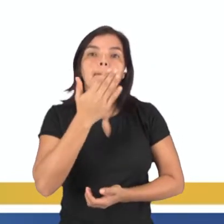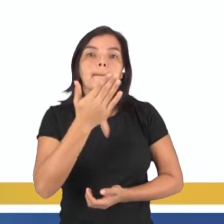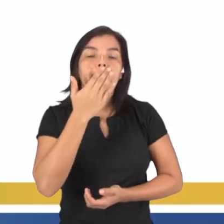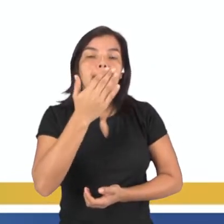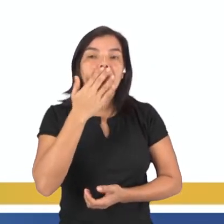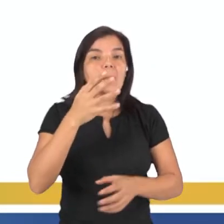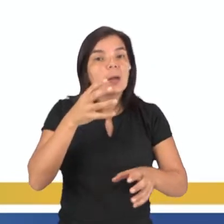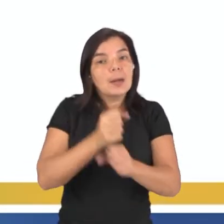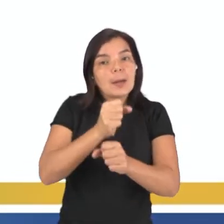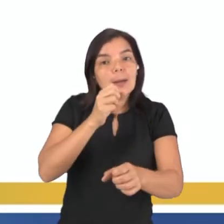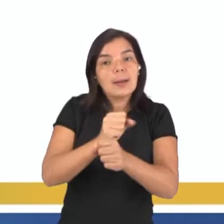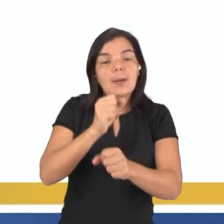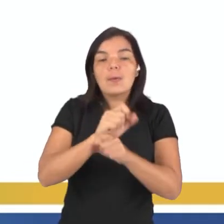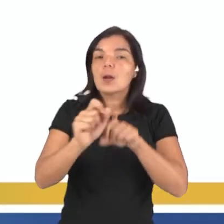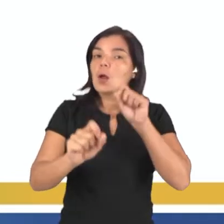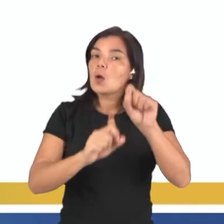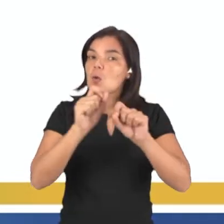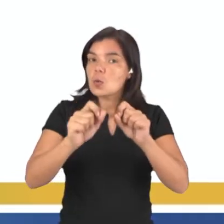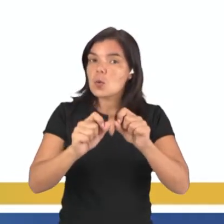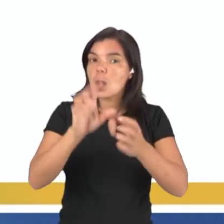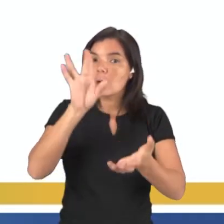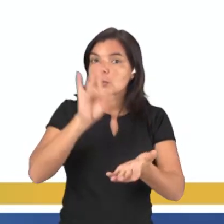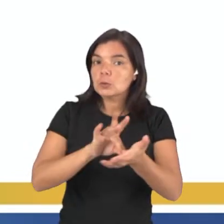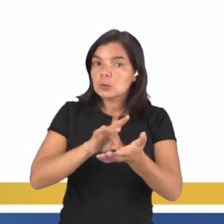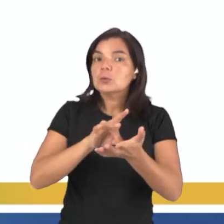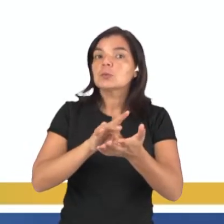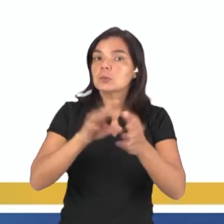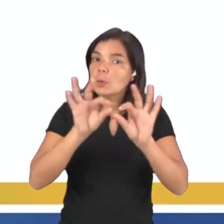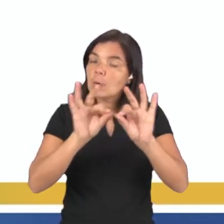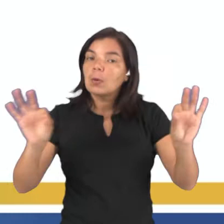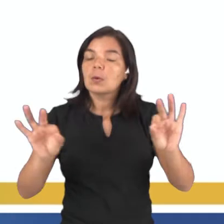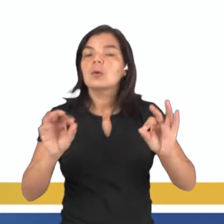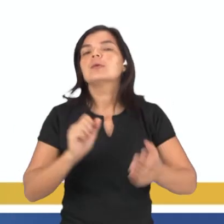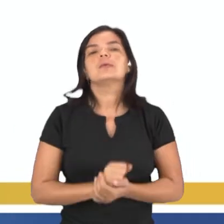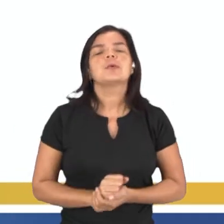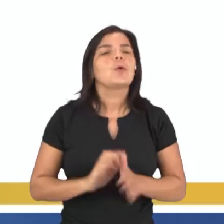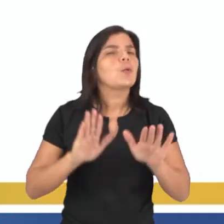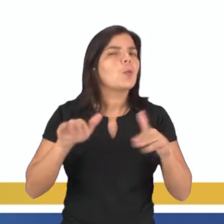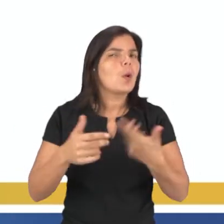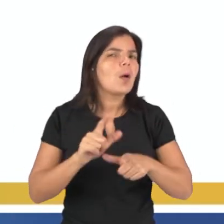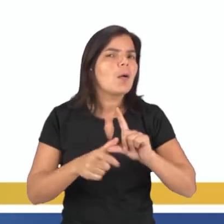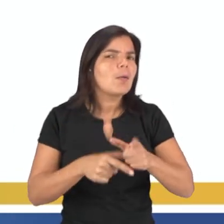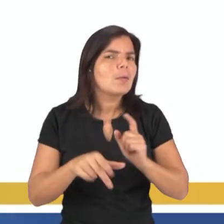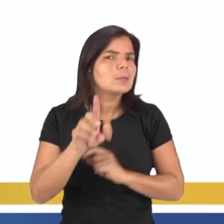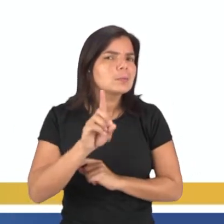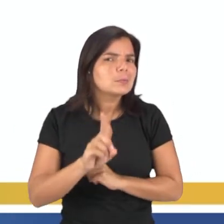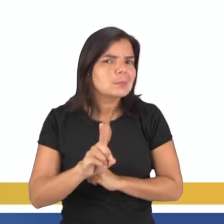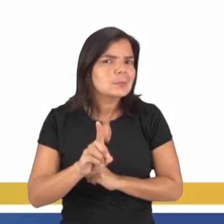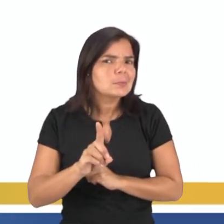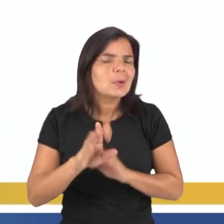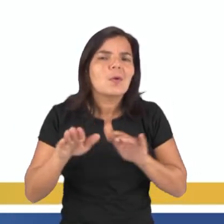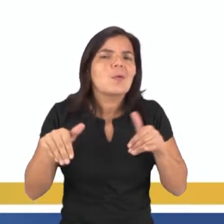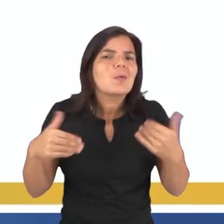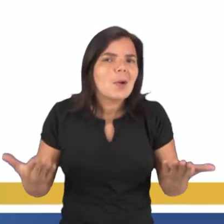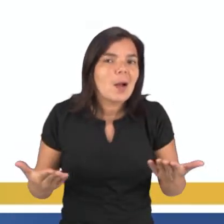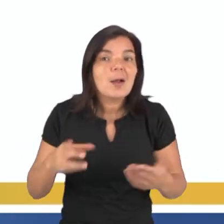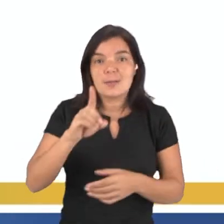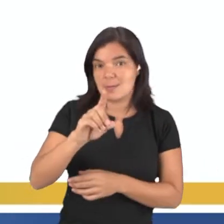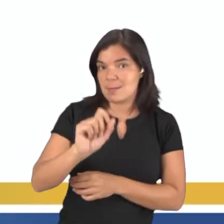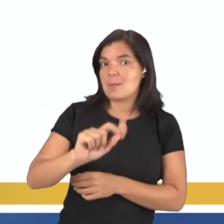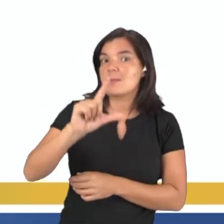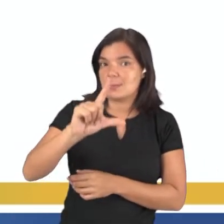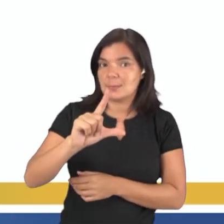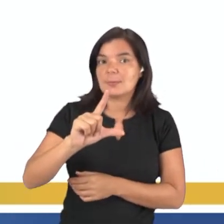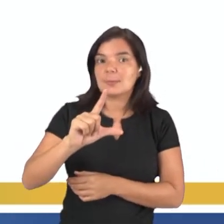ó, calcular a distância real. Então a primeira coisa que ele está pedindo é a distância real. Qual é a letra para isso, para a distância real? É o